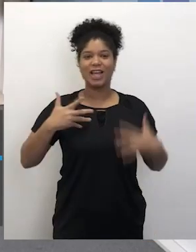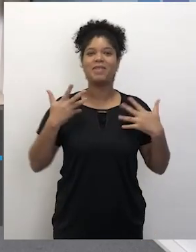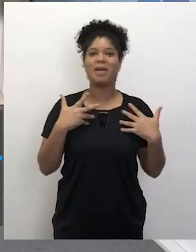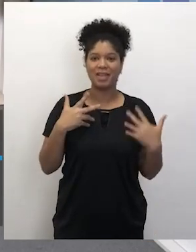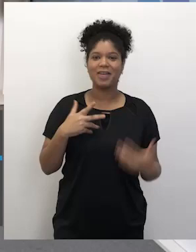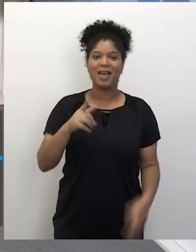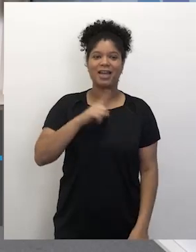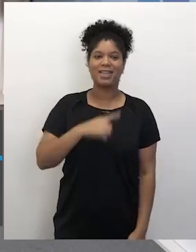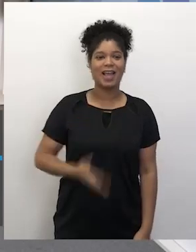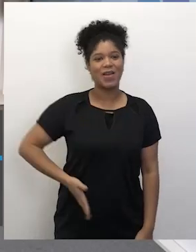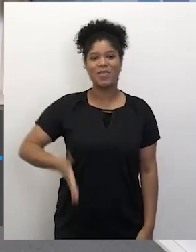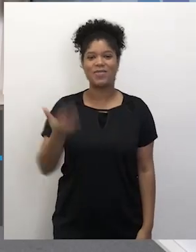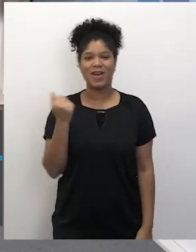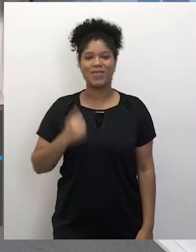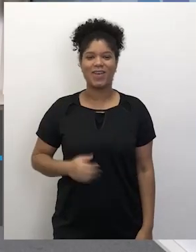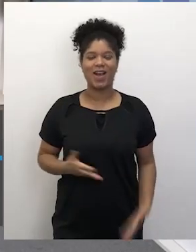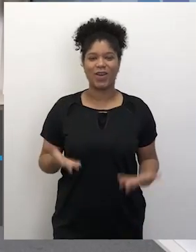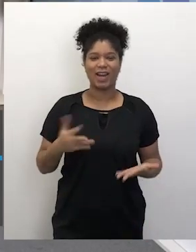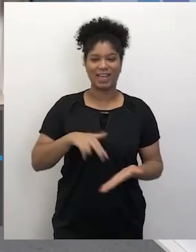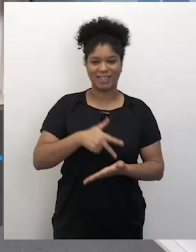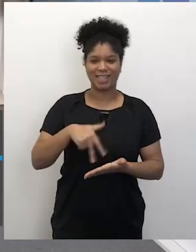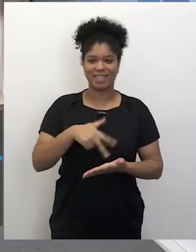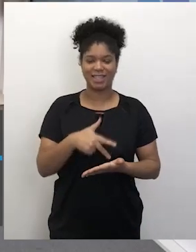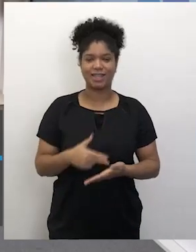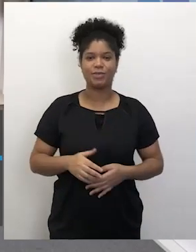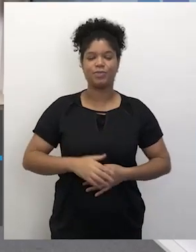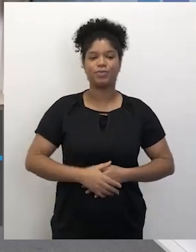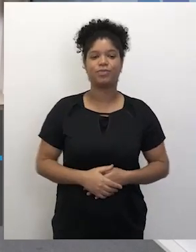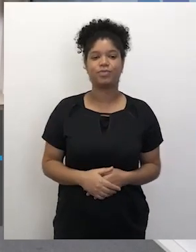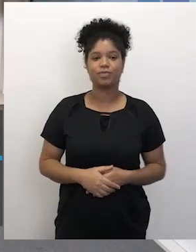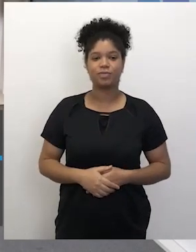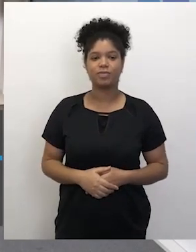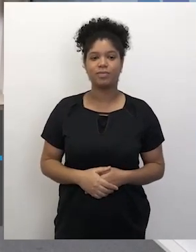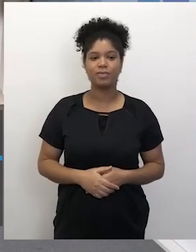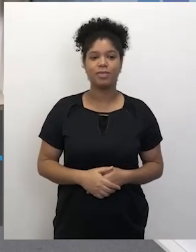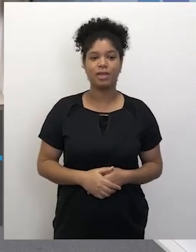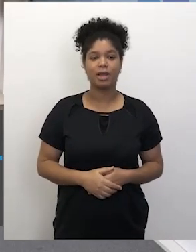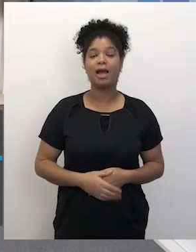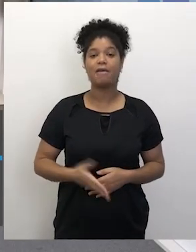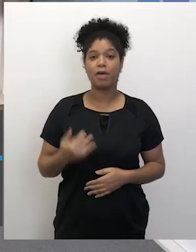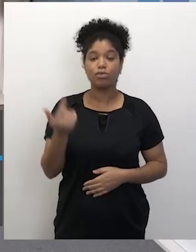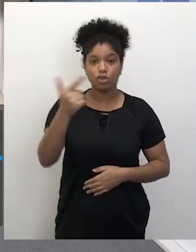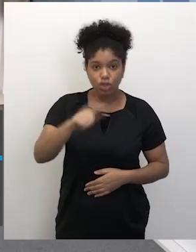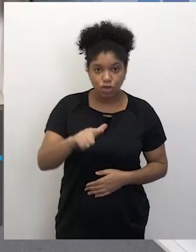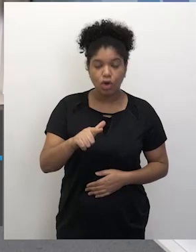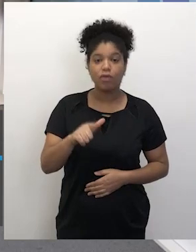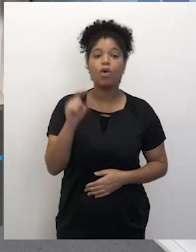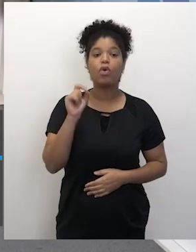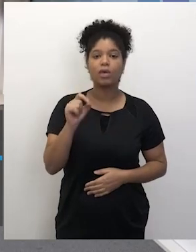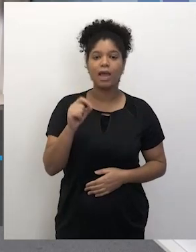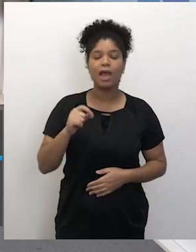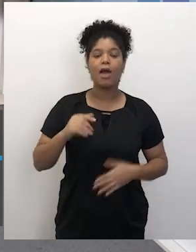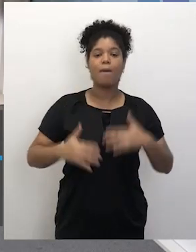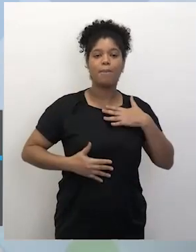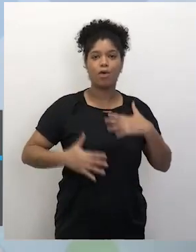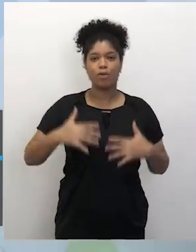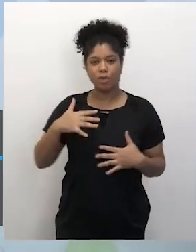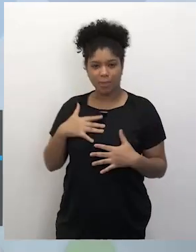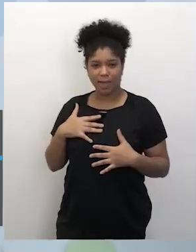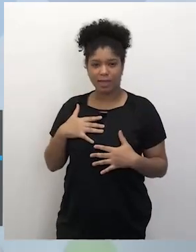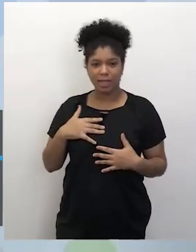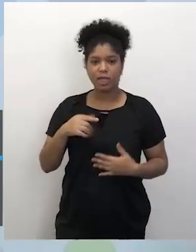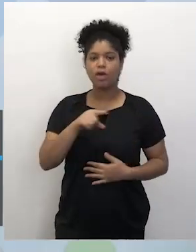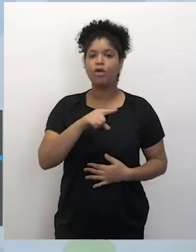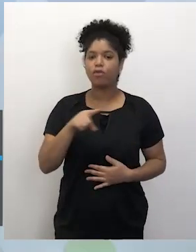Empolga, então vamos de grito. Não, gente vamos não. Lá. Vamos retomar, nós vamos retomar os movimentos dessa dança. Como